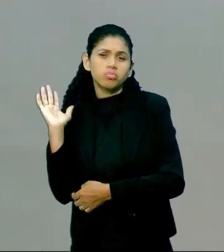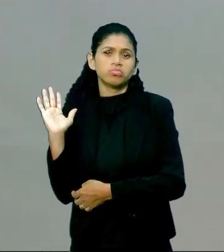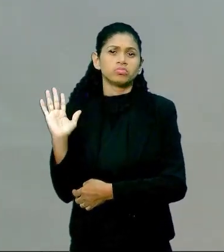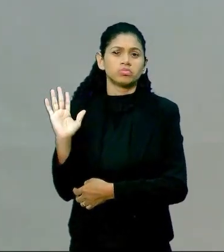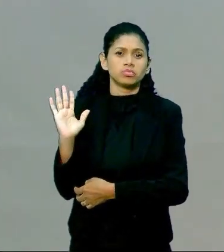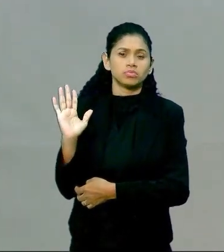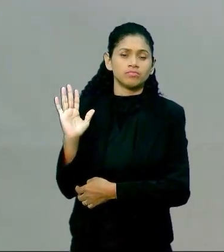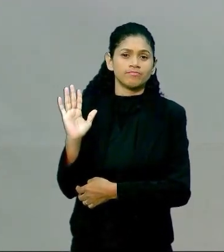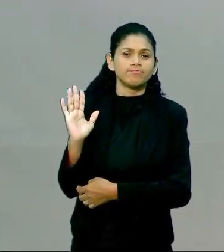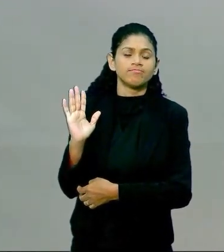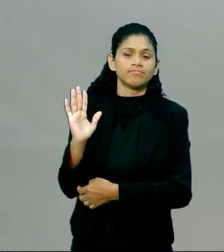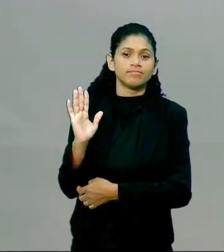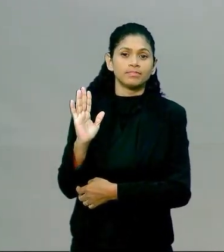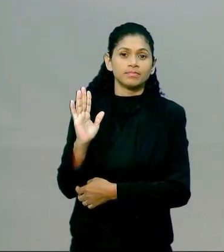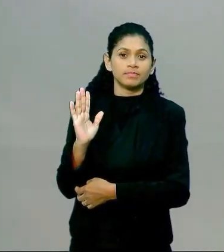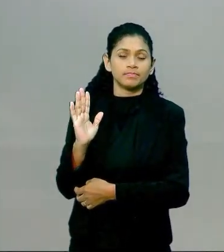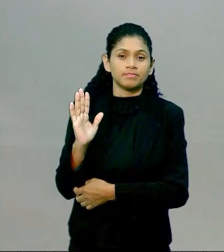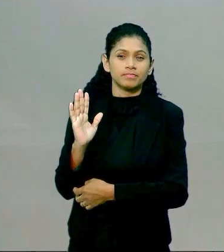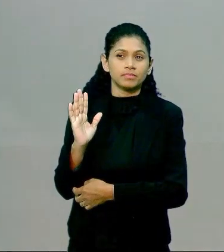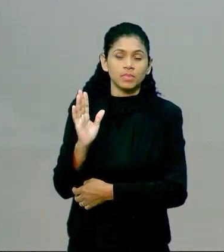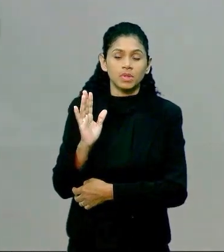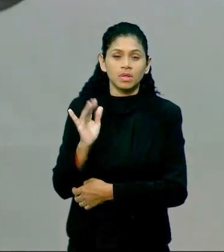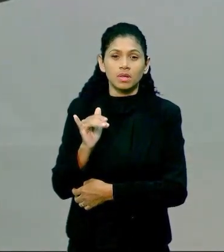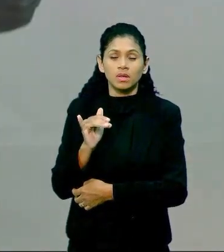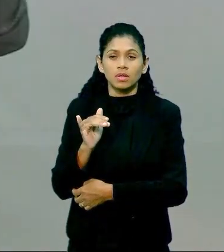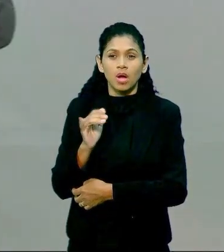palavra passada, né? Ele é um pouco mais